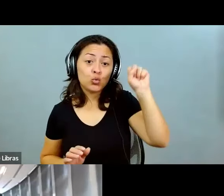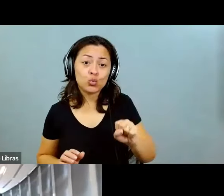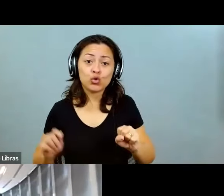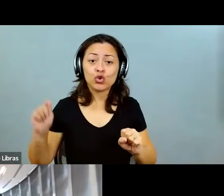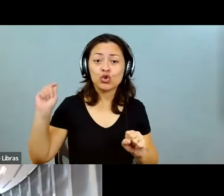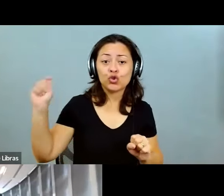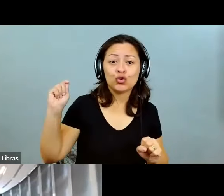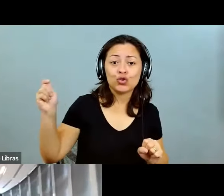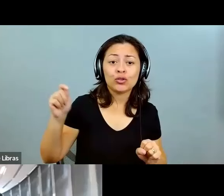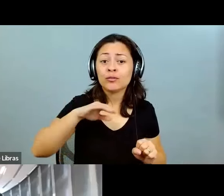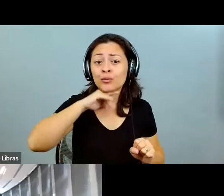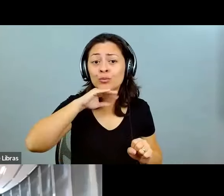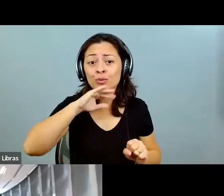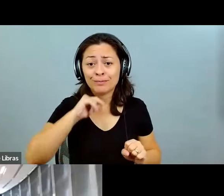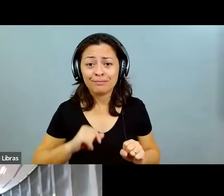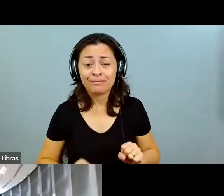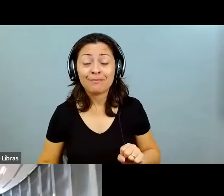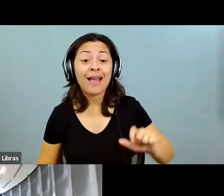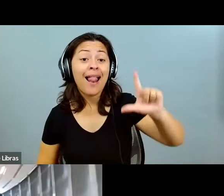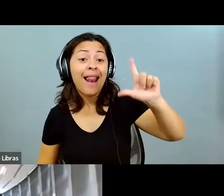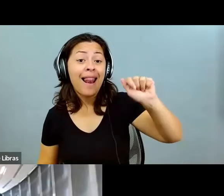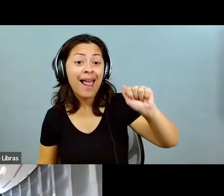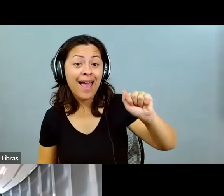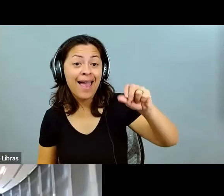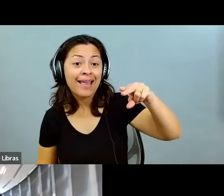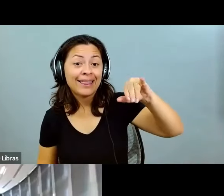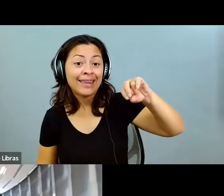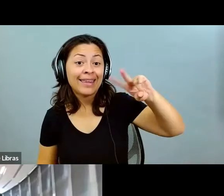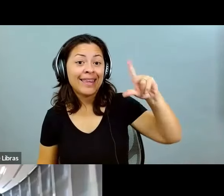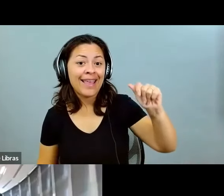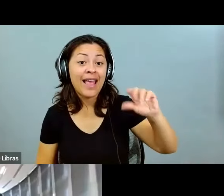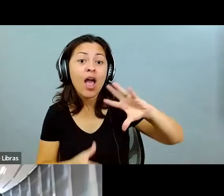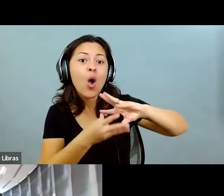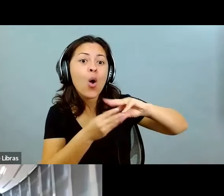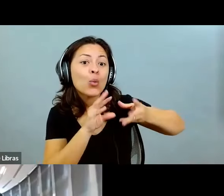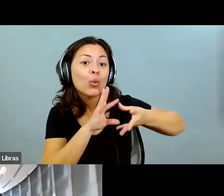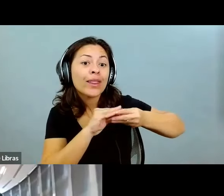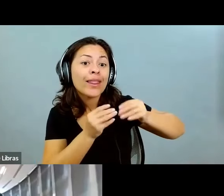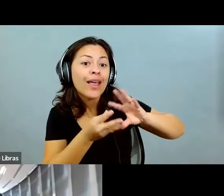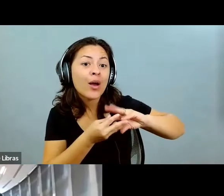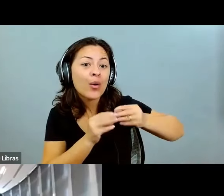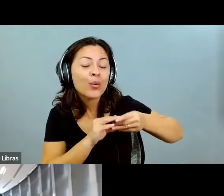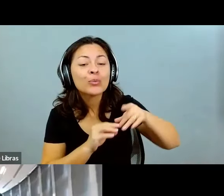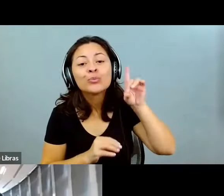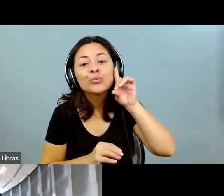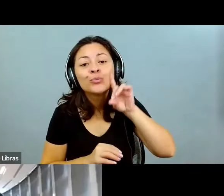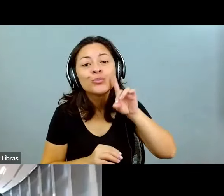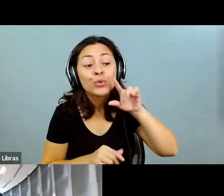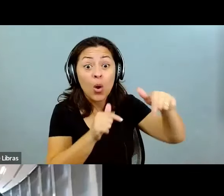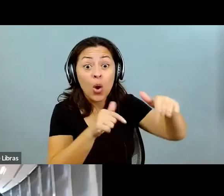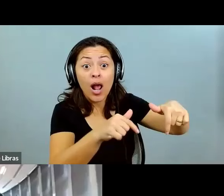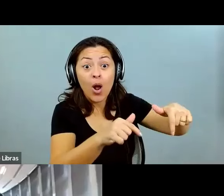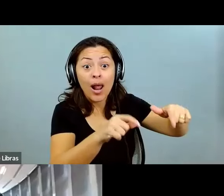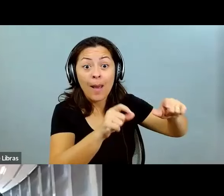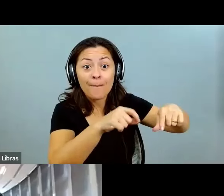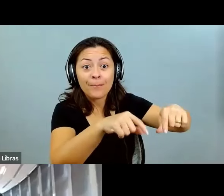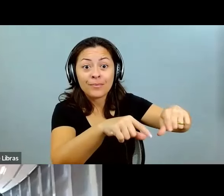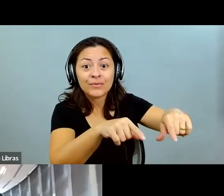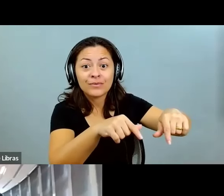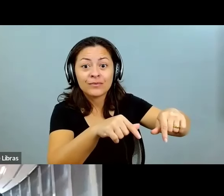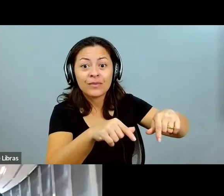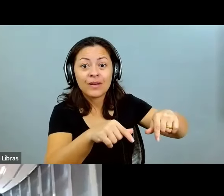Laninha falando em algodão safra de algodão americana agora tá no campo agora plantada agora anos de